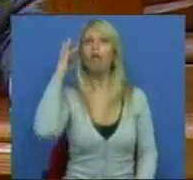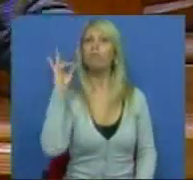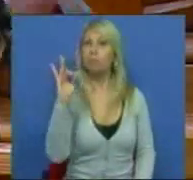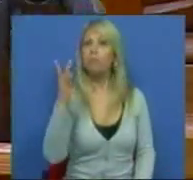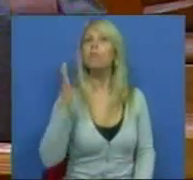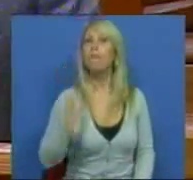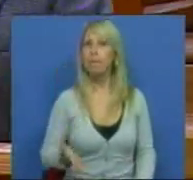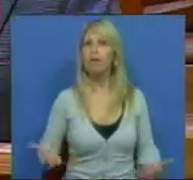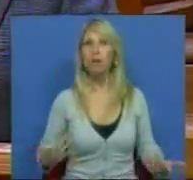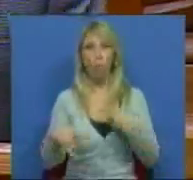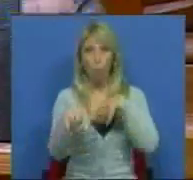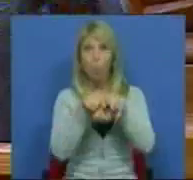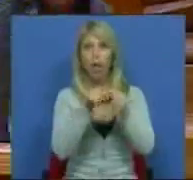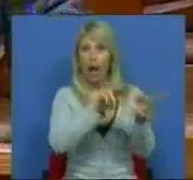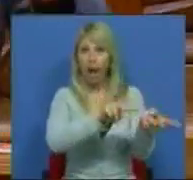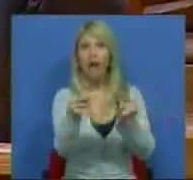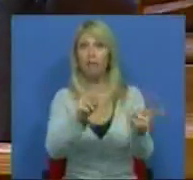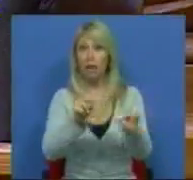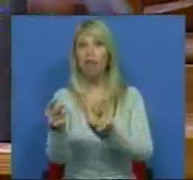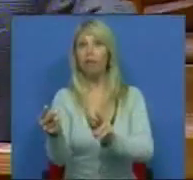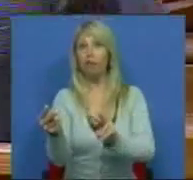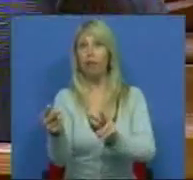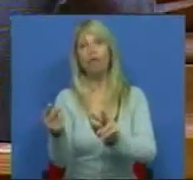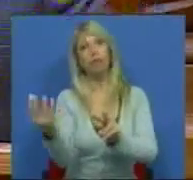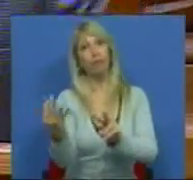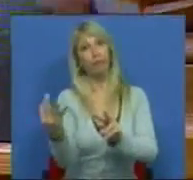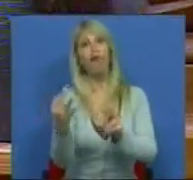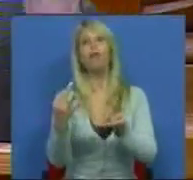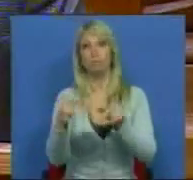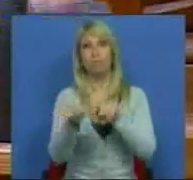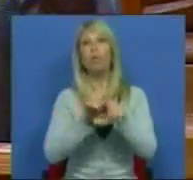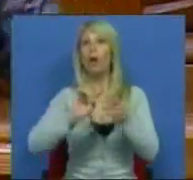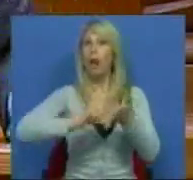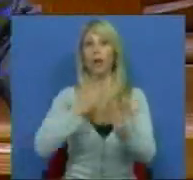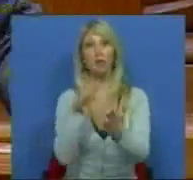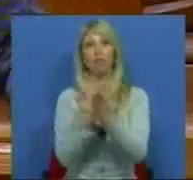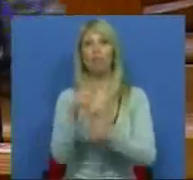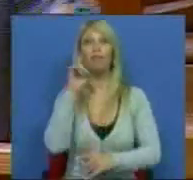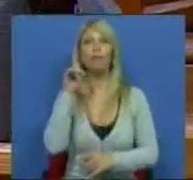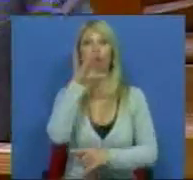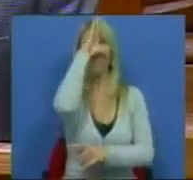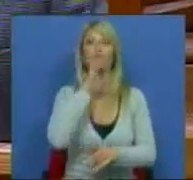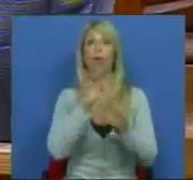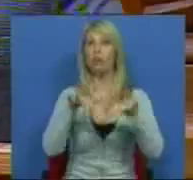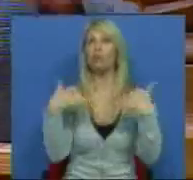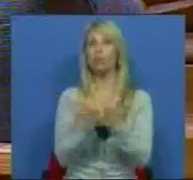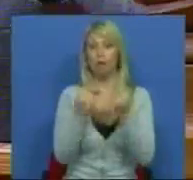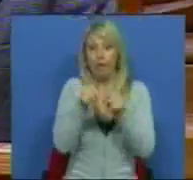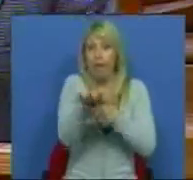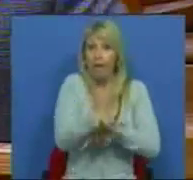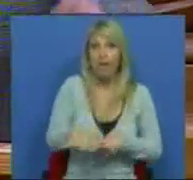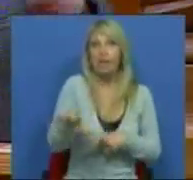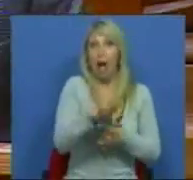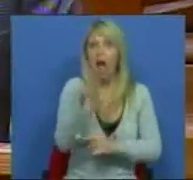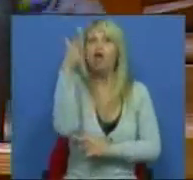uma política alternativa é uma política necessária de defesa do Estado Social. E neste contexto